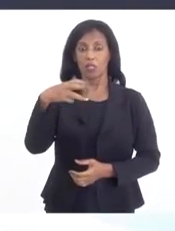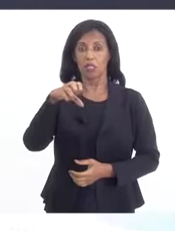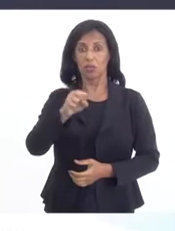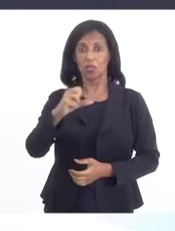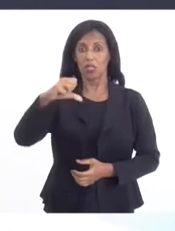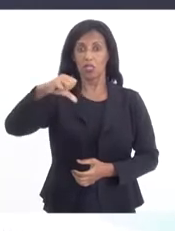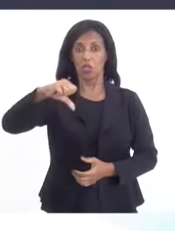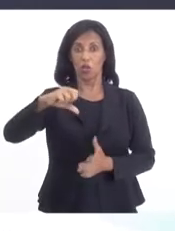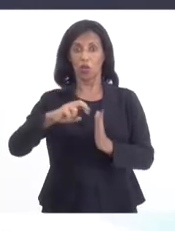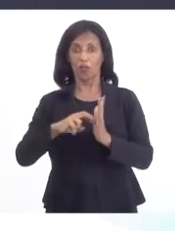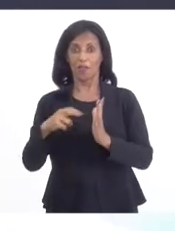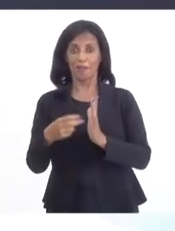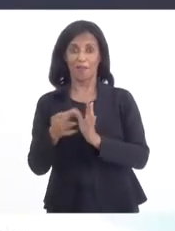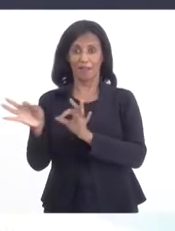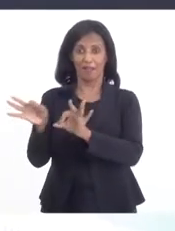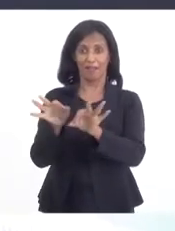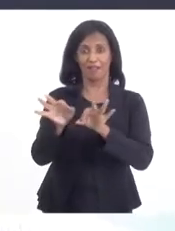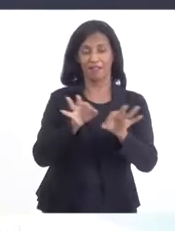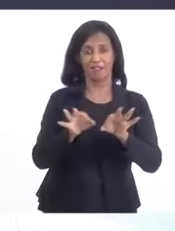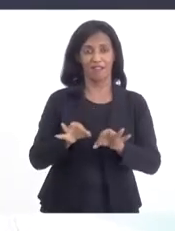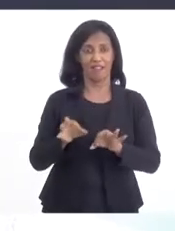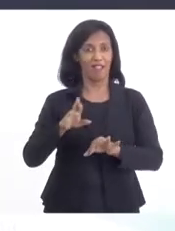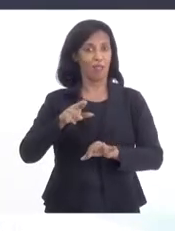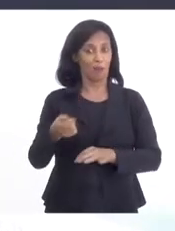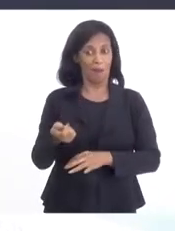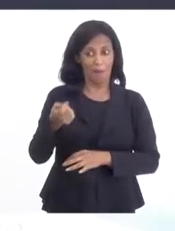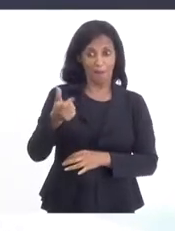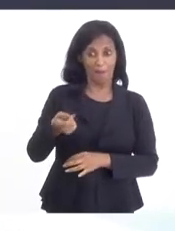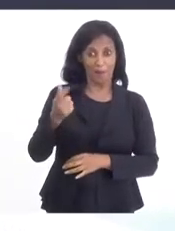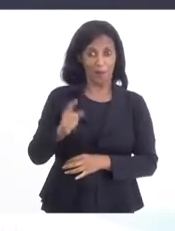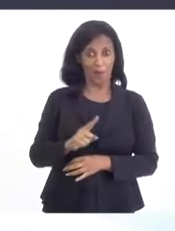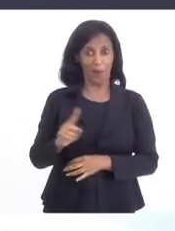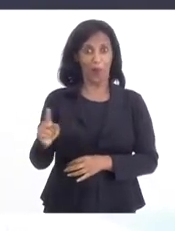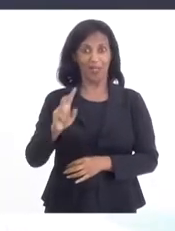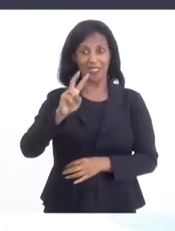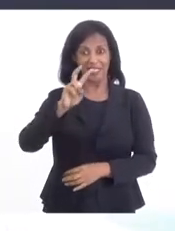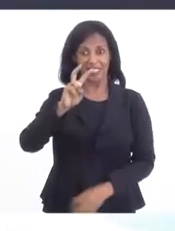5.389 emendas realizadas. Não é pouca emenda, né, senhor?